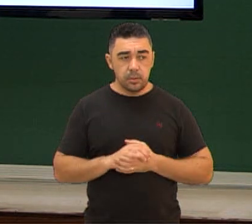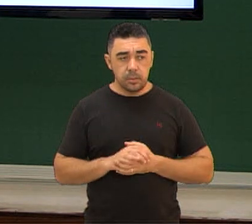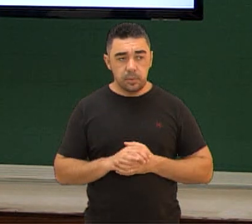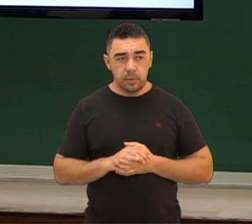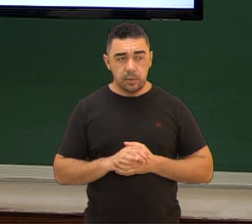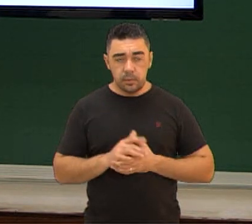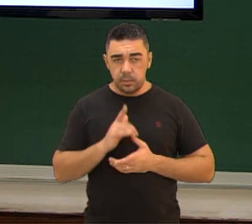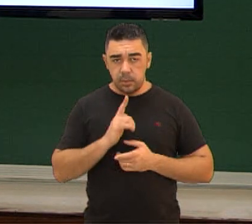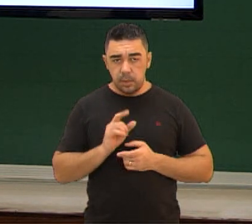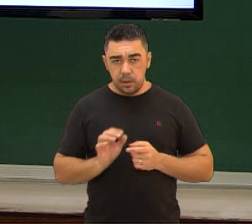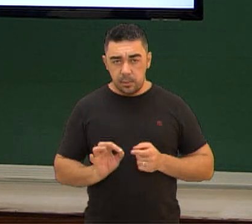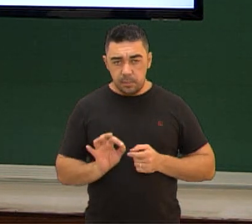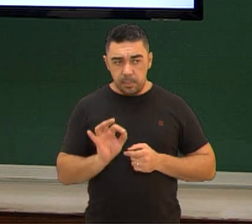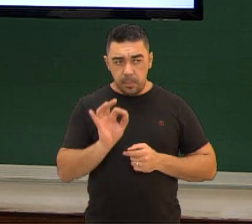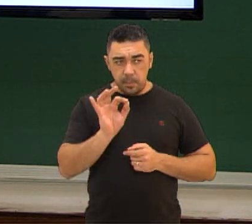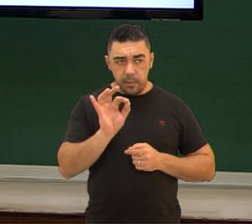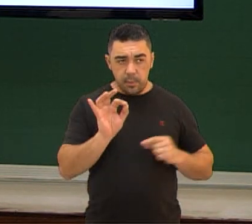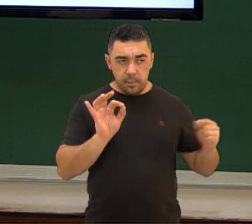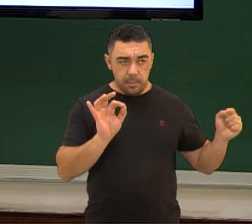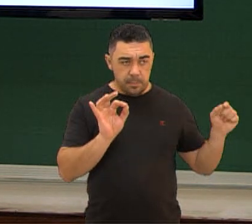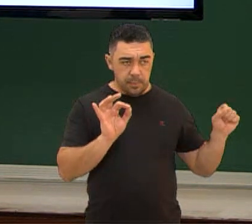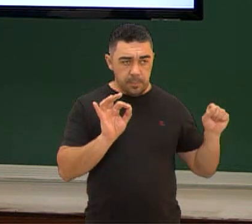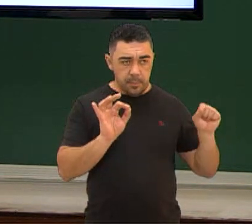Ligado à nossa